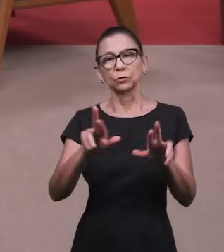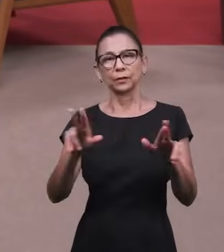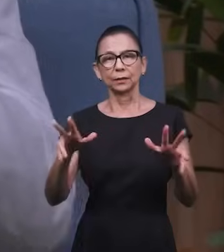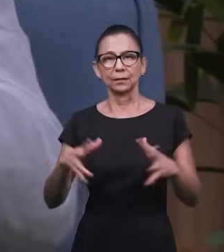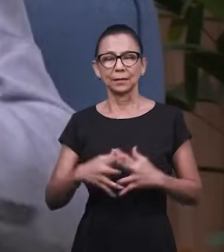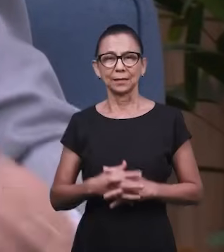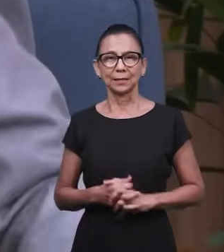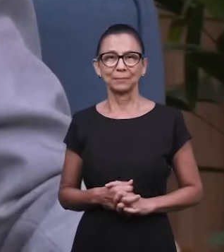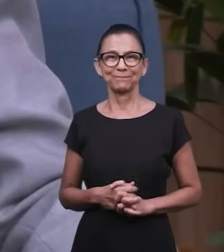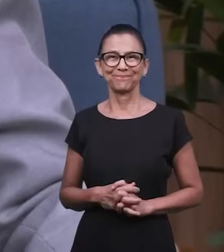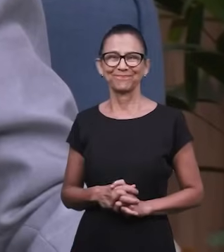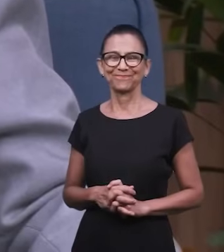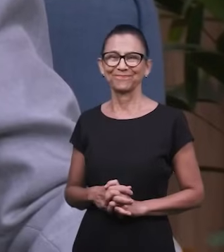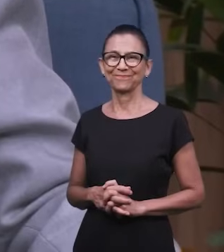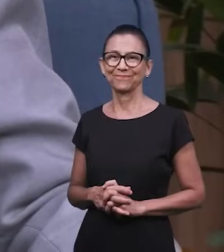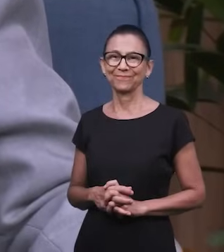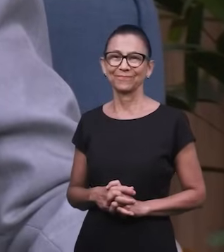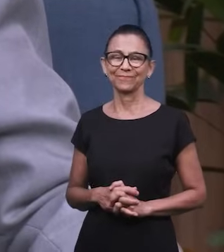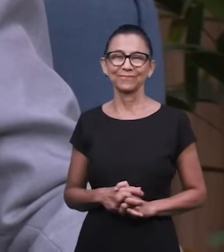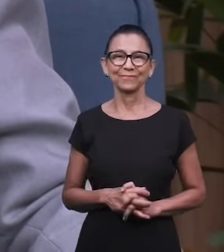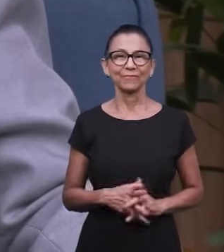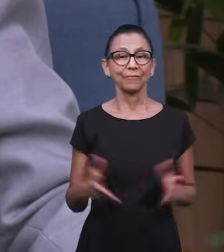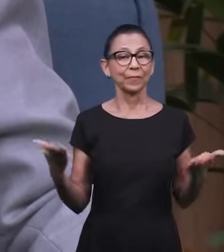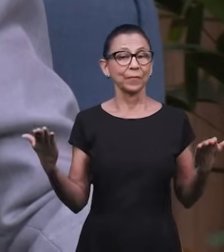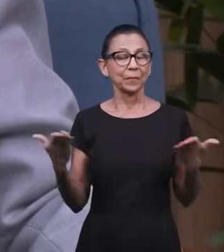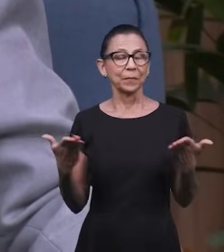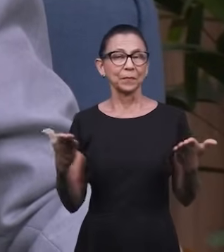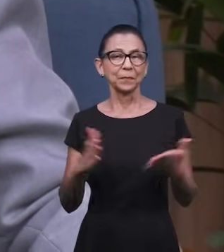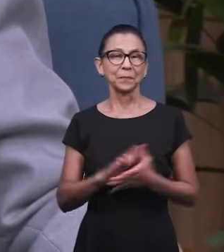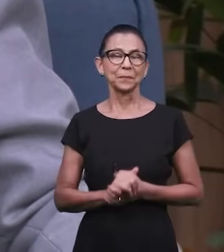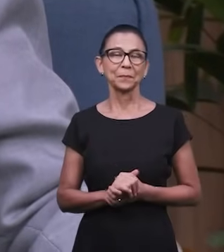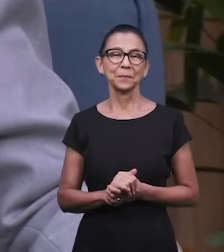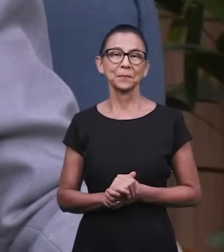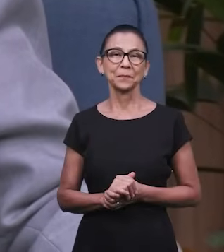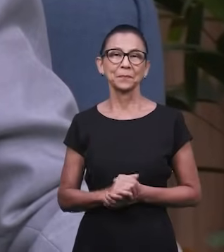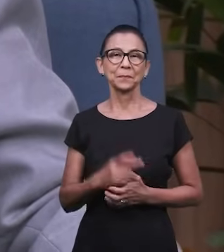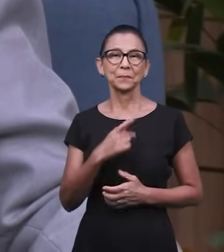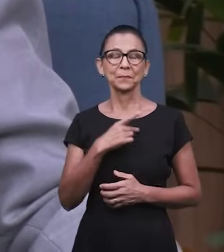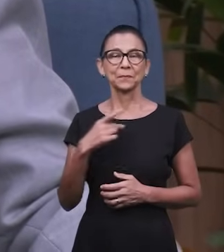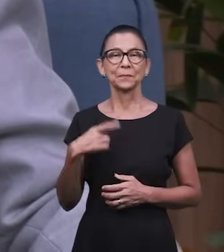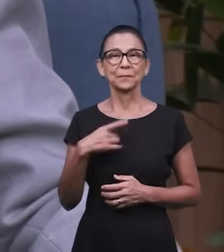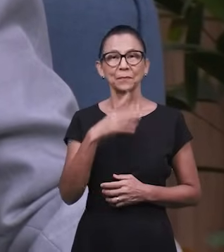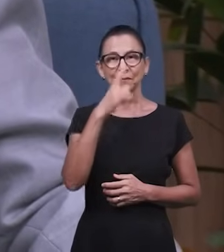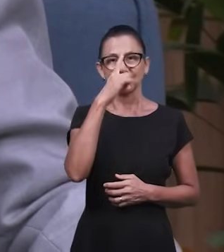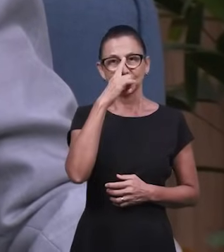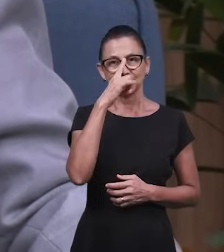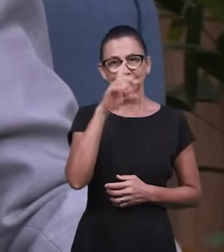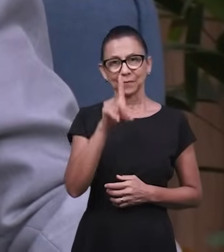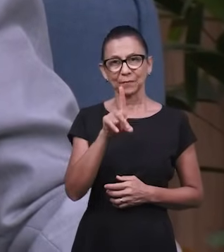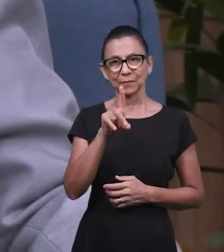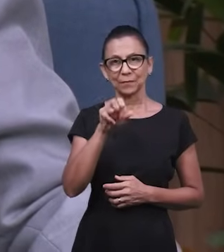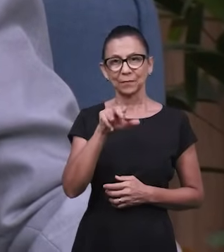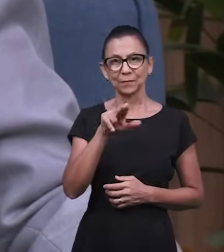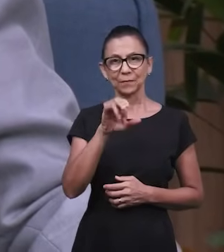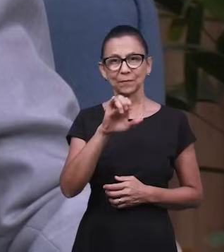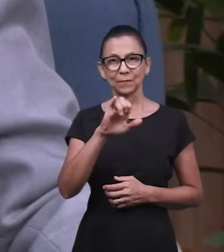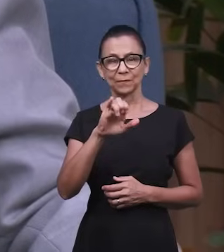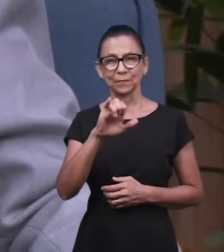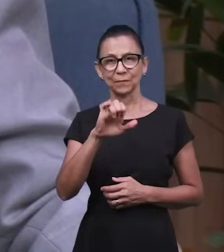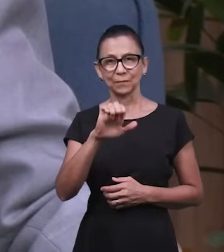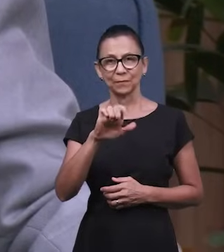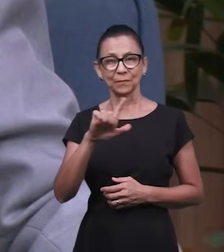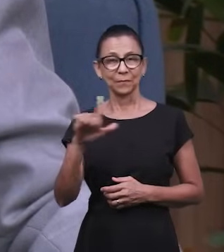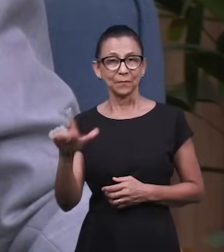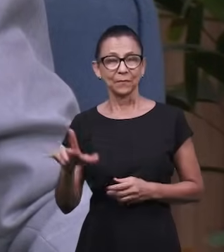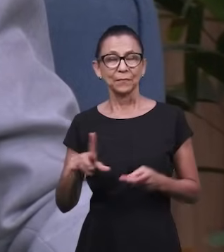programação. E no programa de hoje, eu recebo os pastores Daniel Moreira e Sérgio Souza e nós vamos conversar sobre o livro de